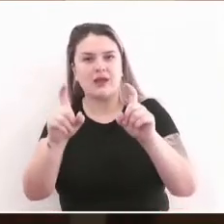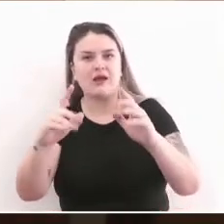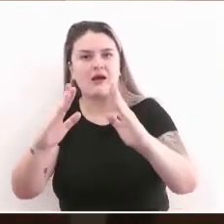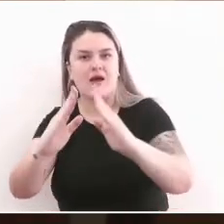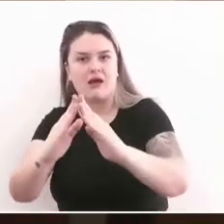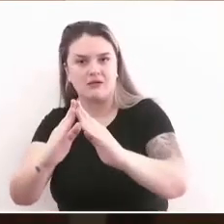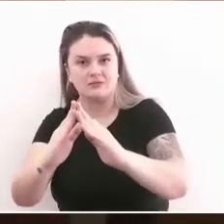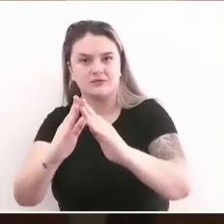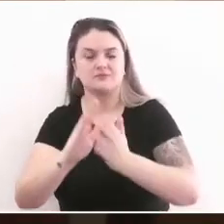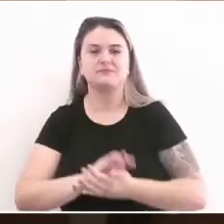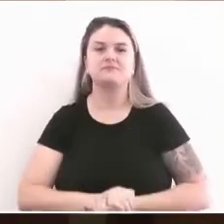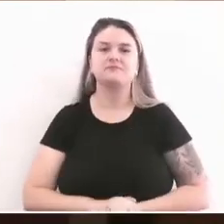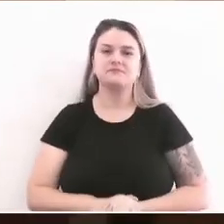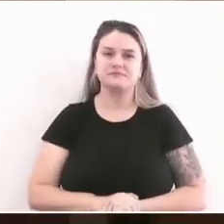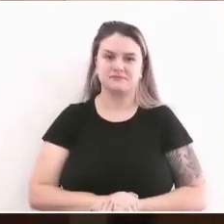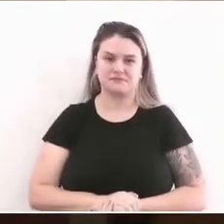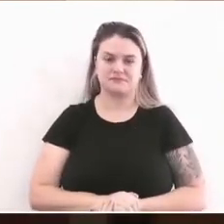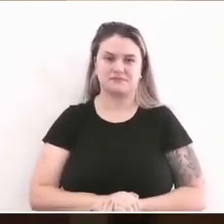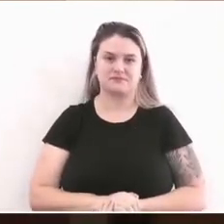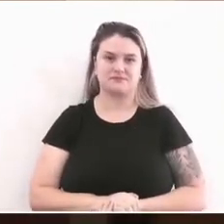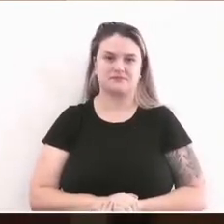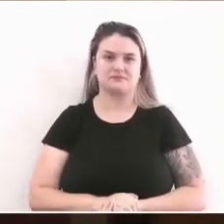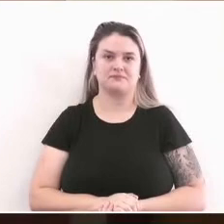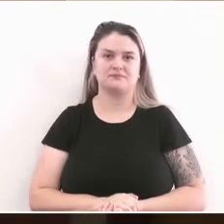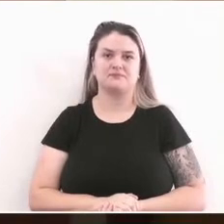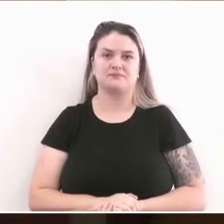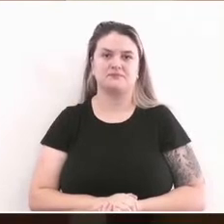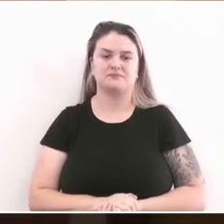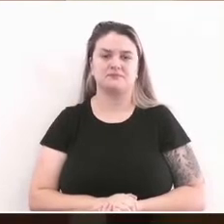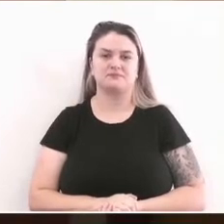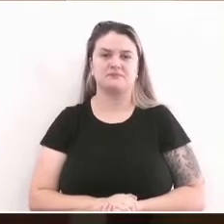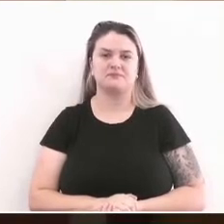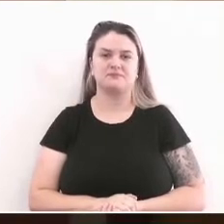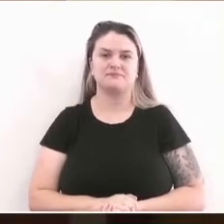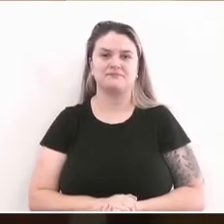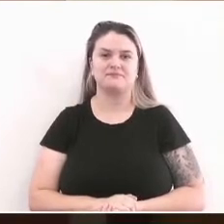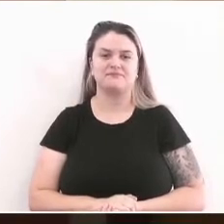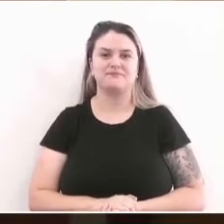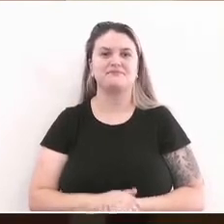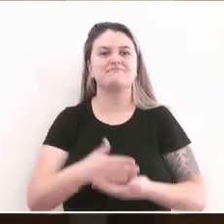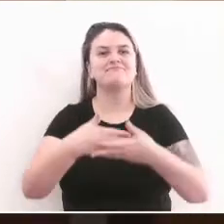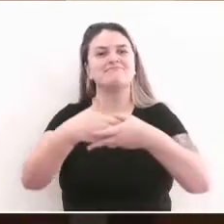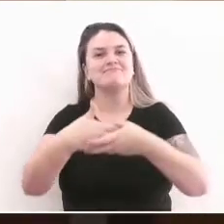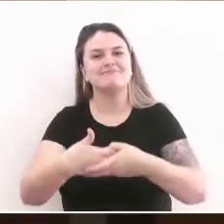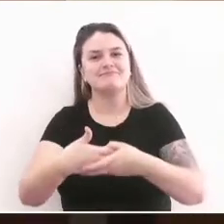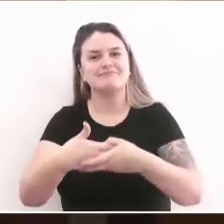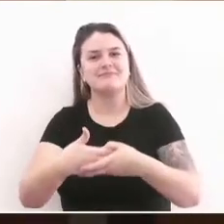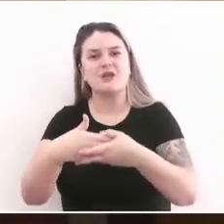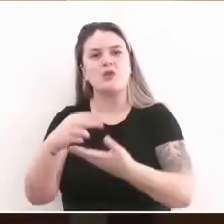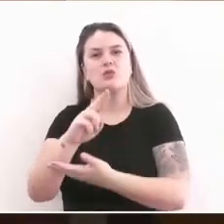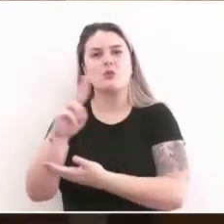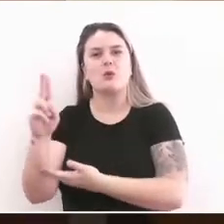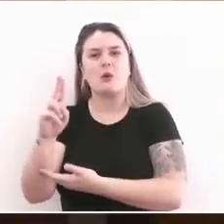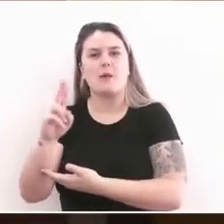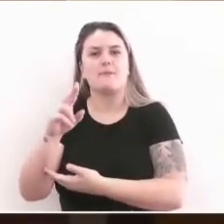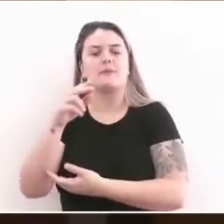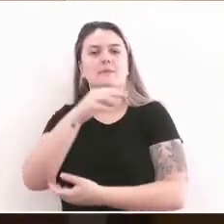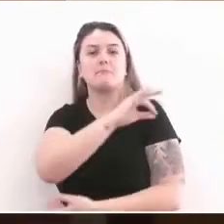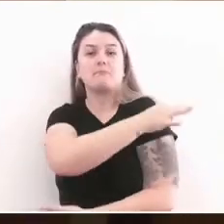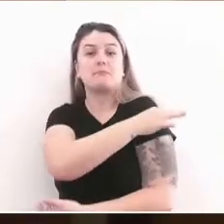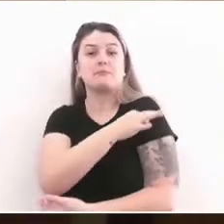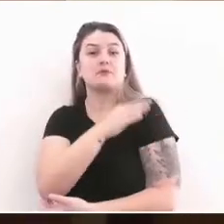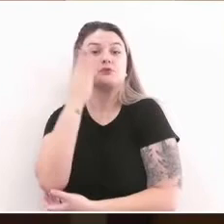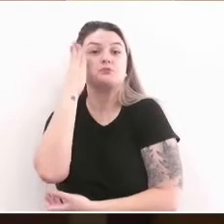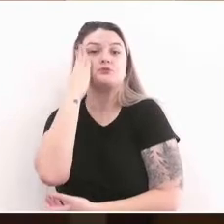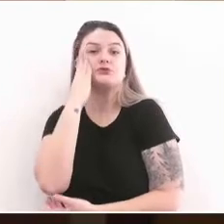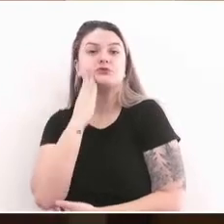essa prestação de contas de suas casas, enfim. Cumprimento, em nome do prefeito Bachir Abbas,